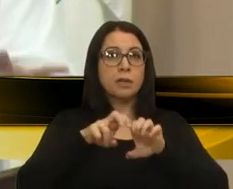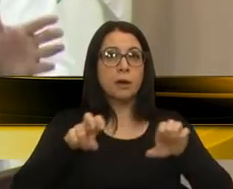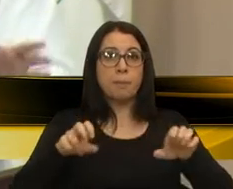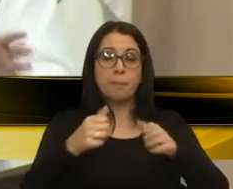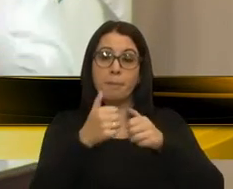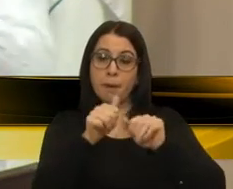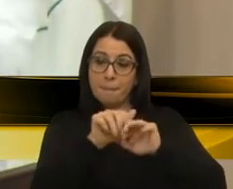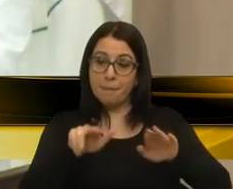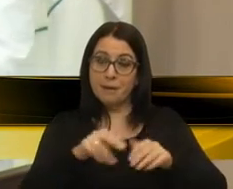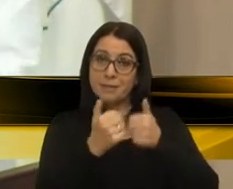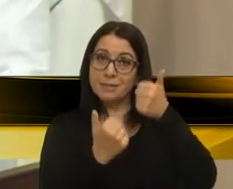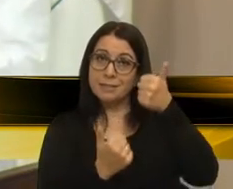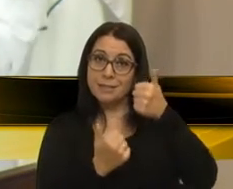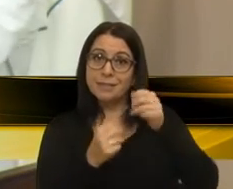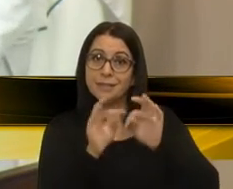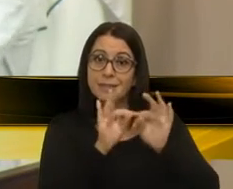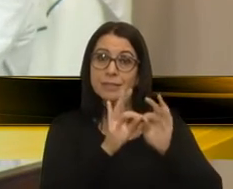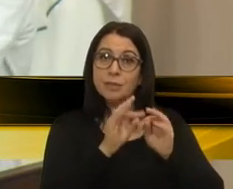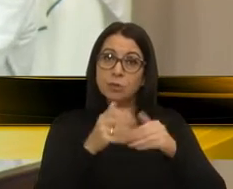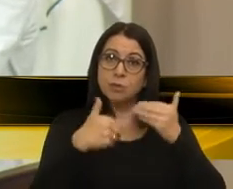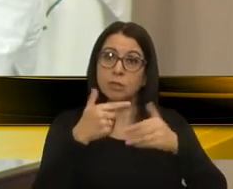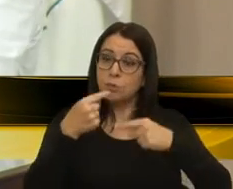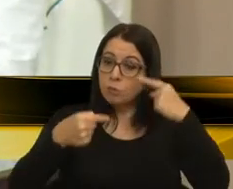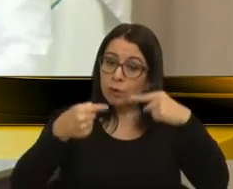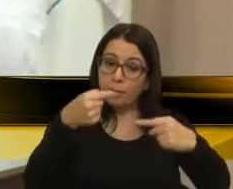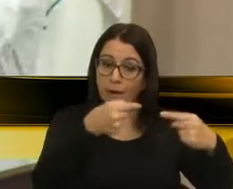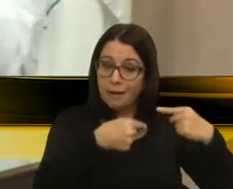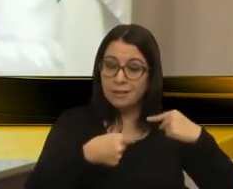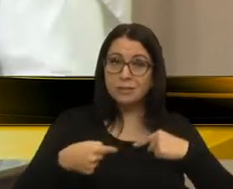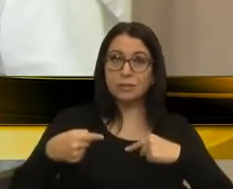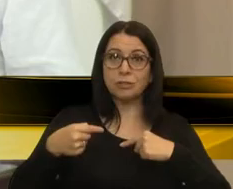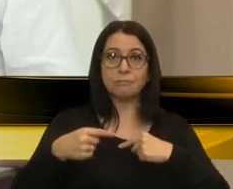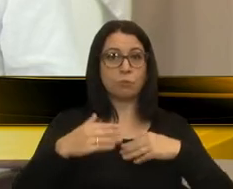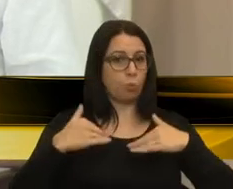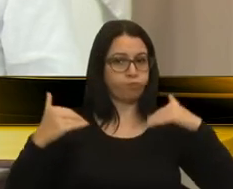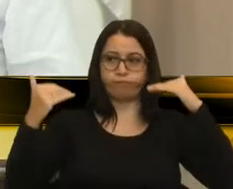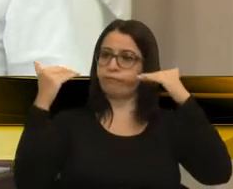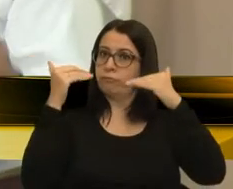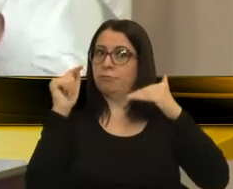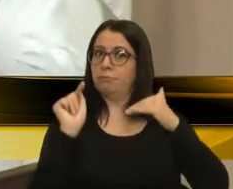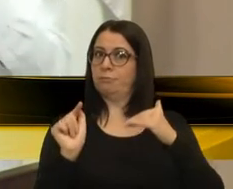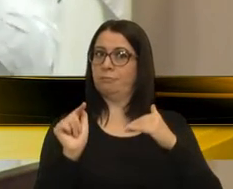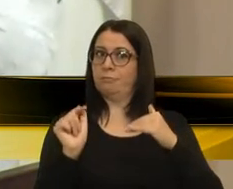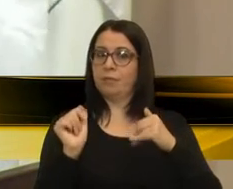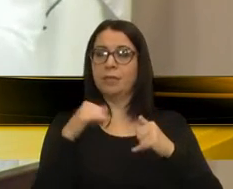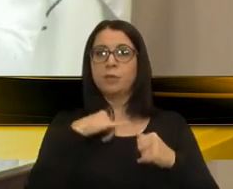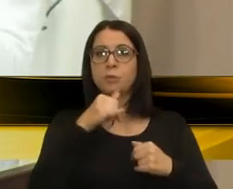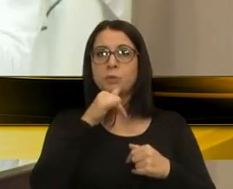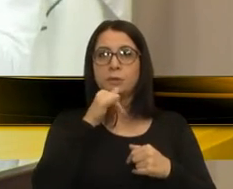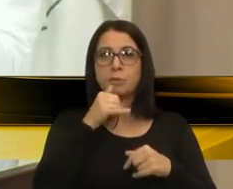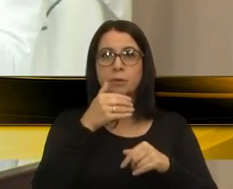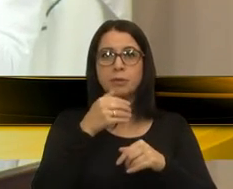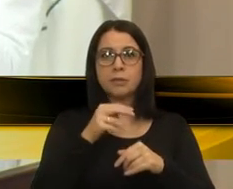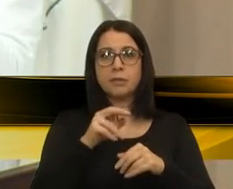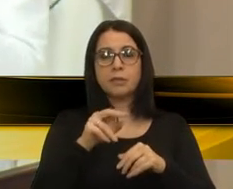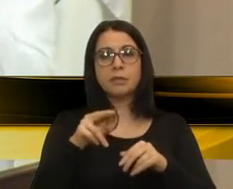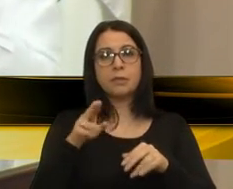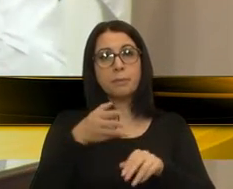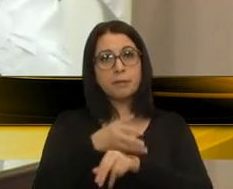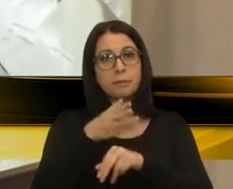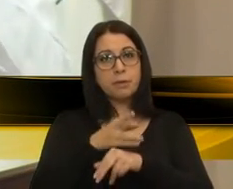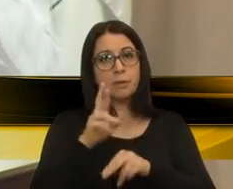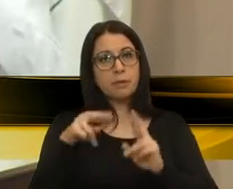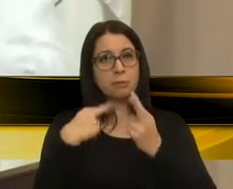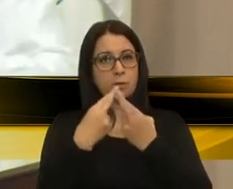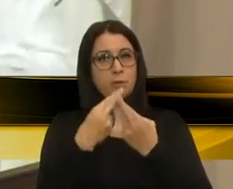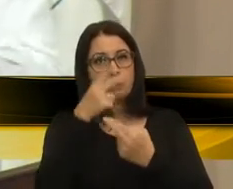técnica que conseguiu dar capacidade de produzir um debate de altíssimo nível. Eu, por exemplo, participei de uma audiência em 2017,